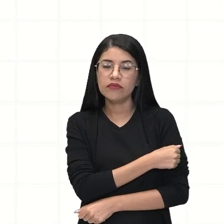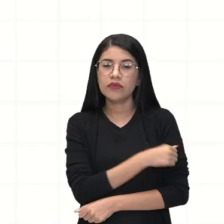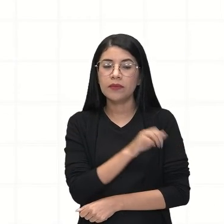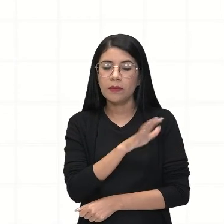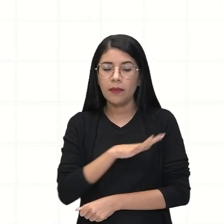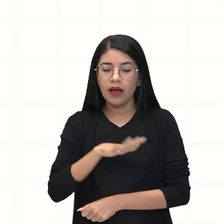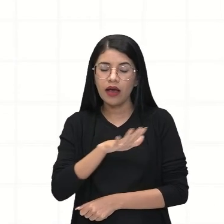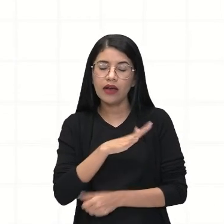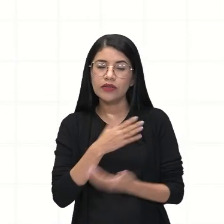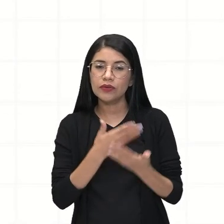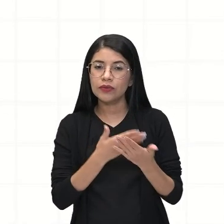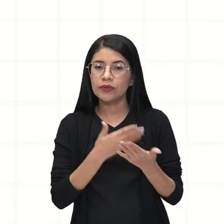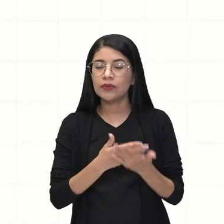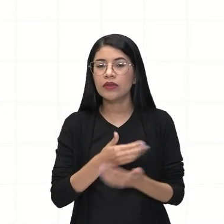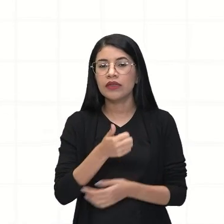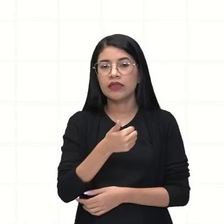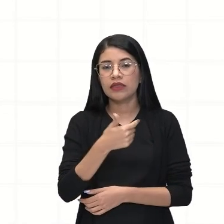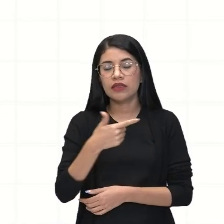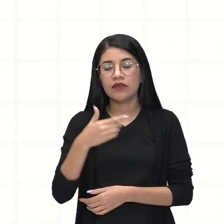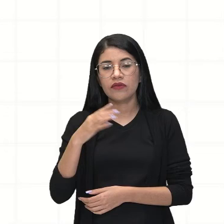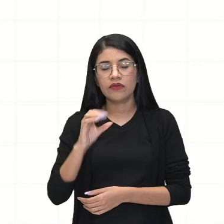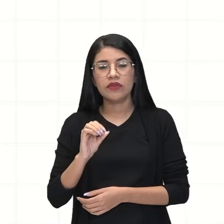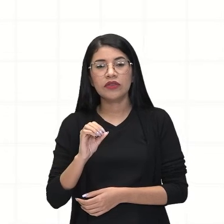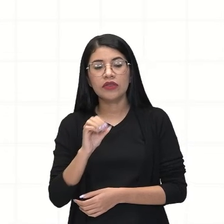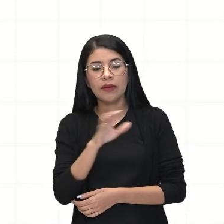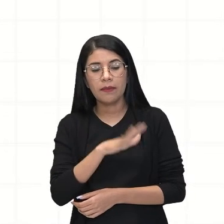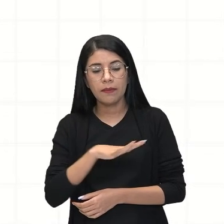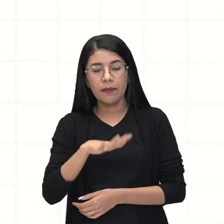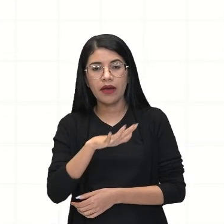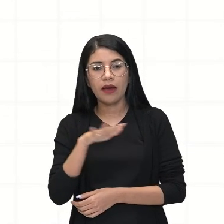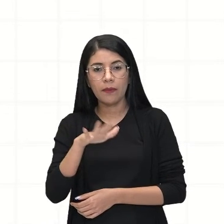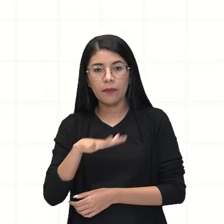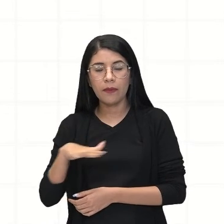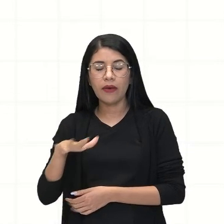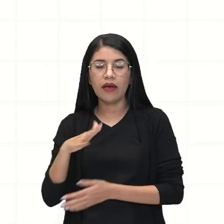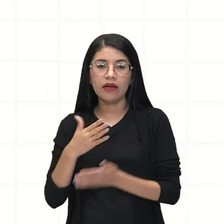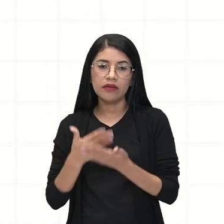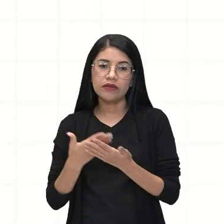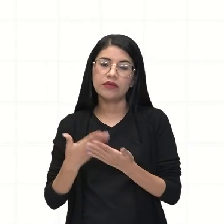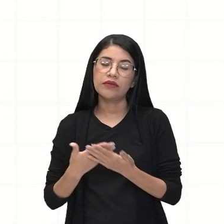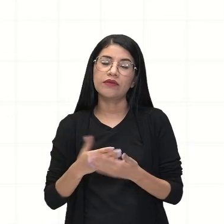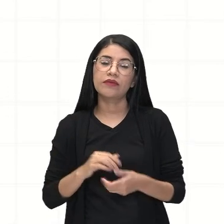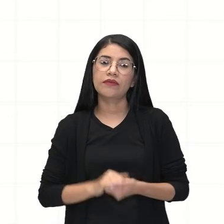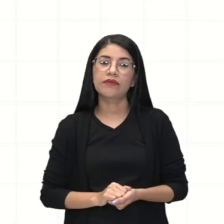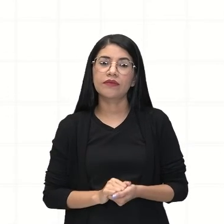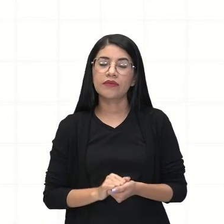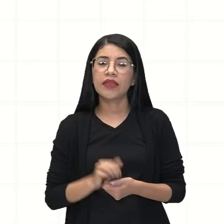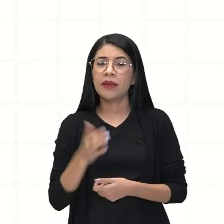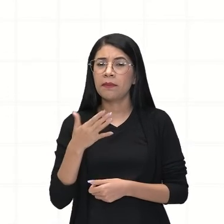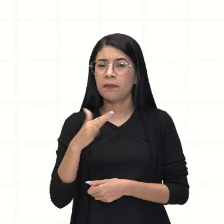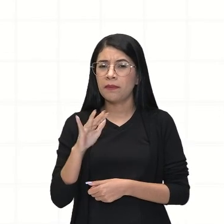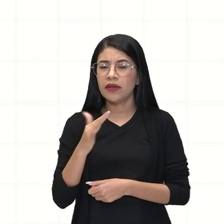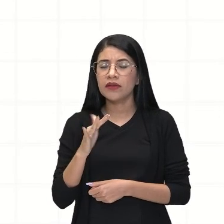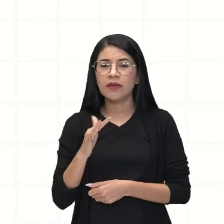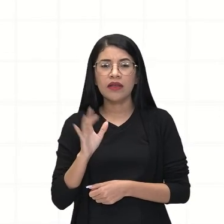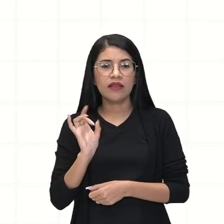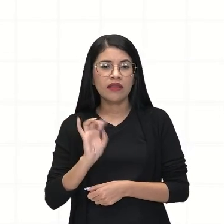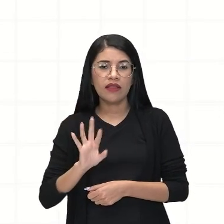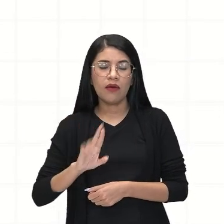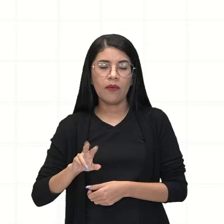de 120. É como se tivesse 120 alunos em cada área, né? Isso é em média, tá? Não significa